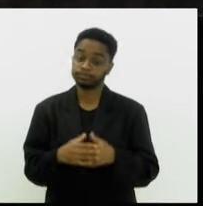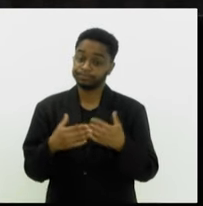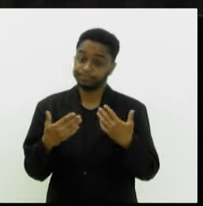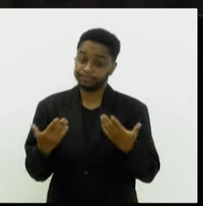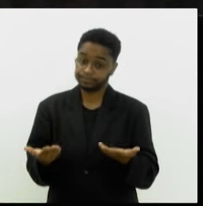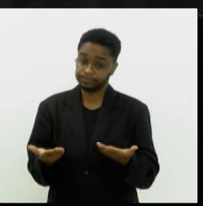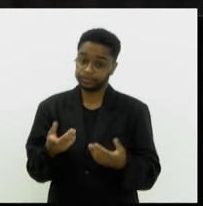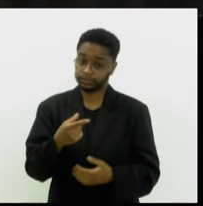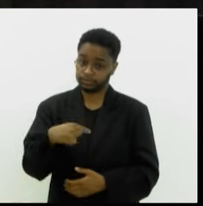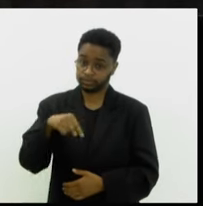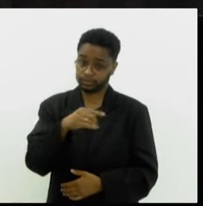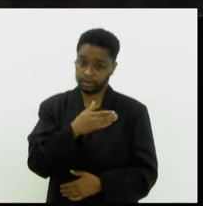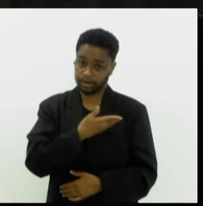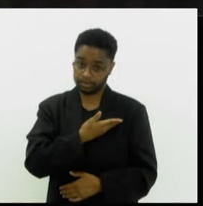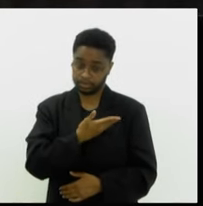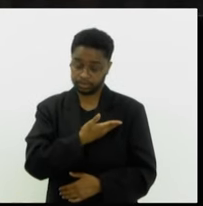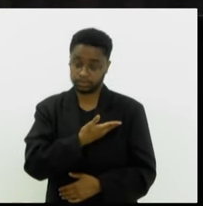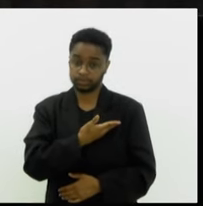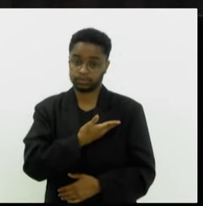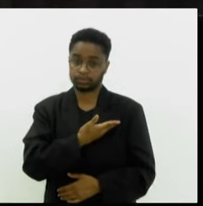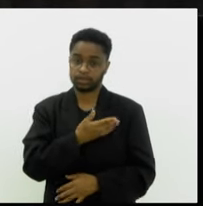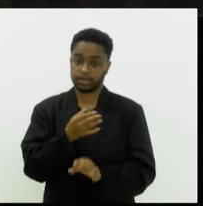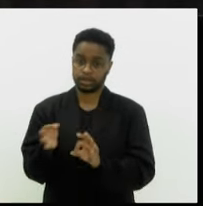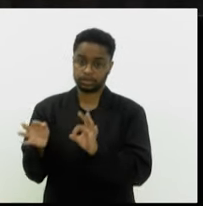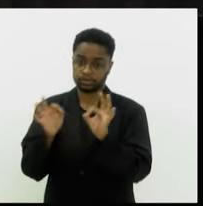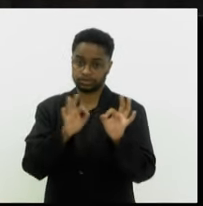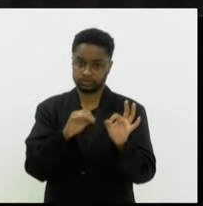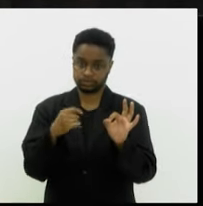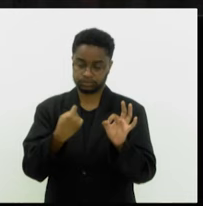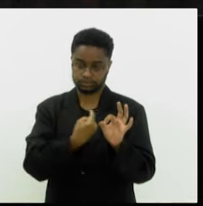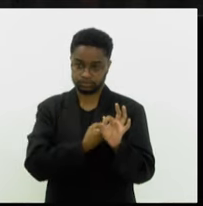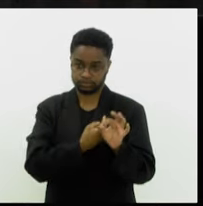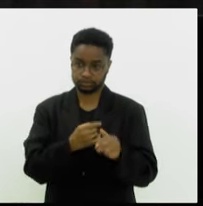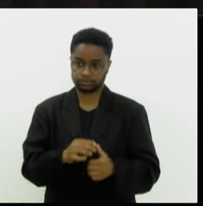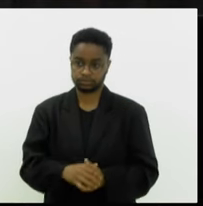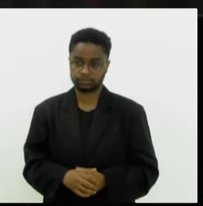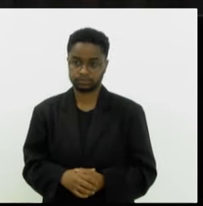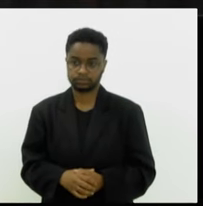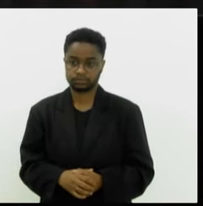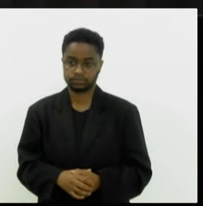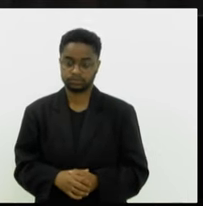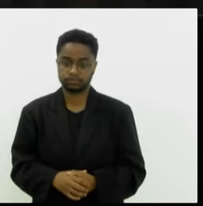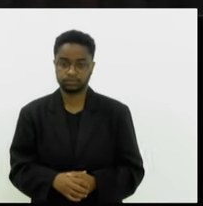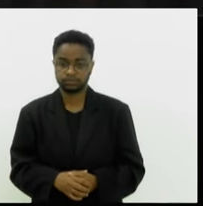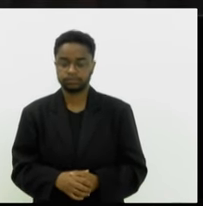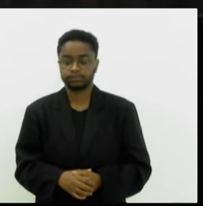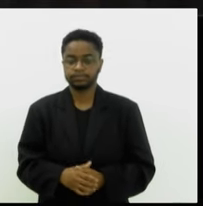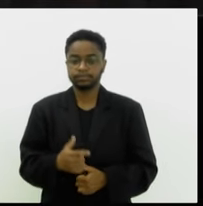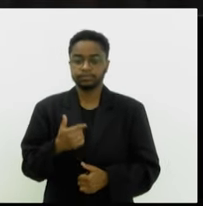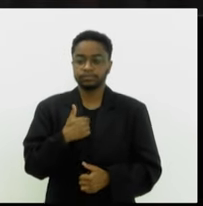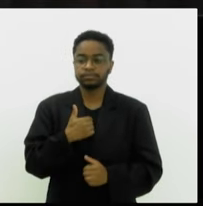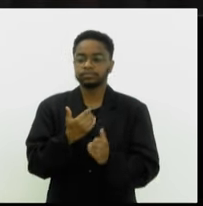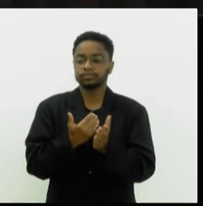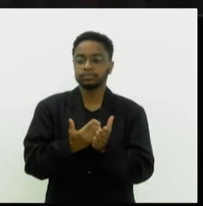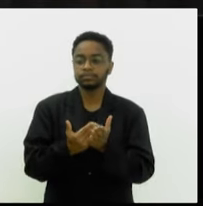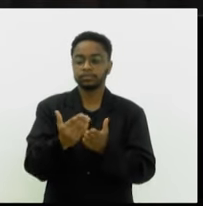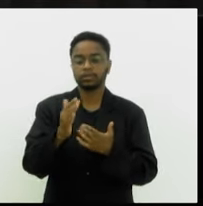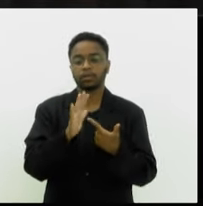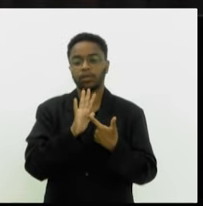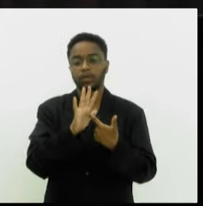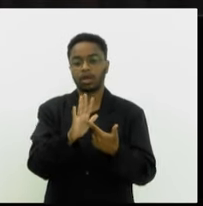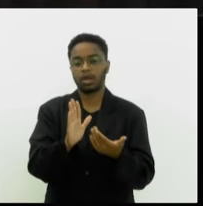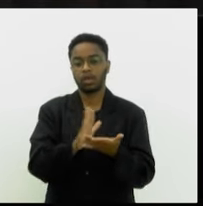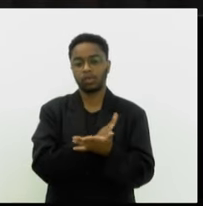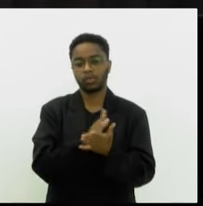caríssimos colegas e os que nos assistem, eu vou começar a mostrar alguns